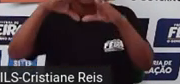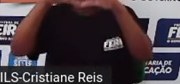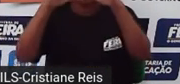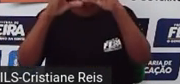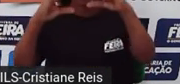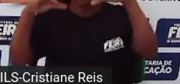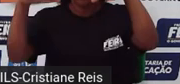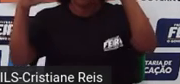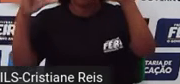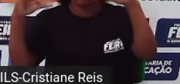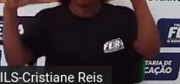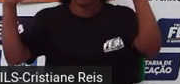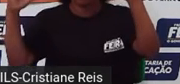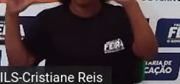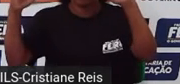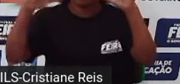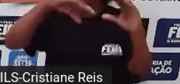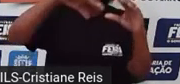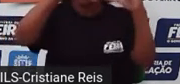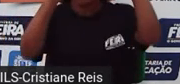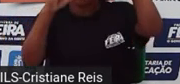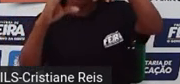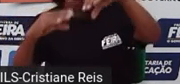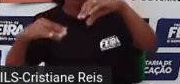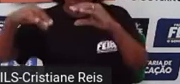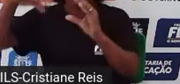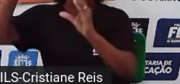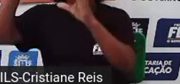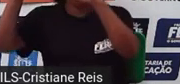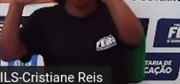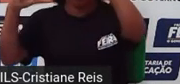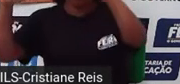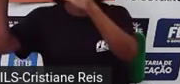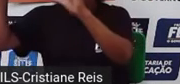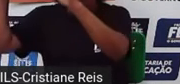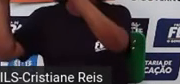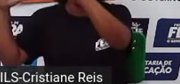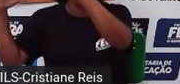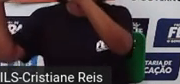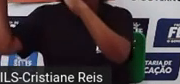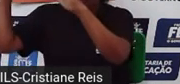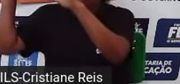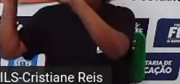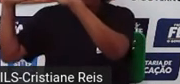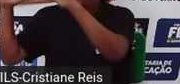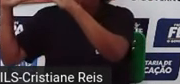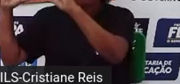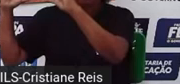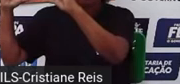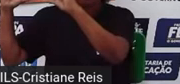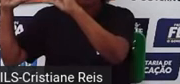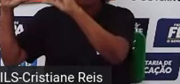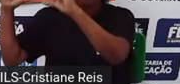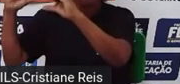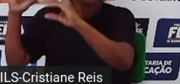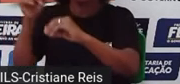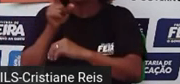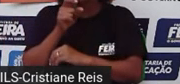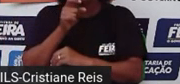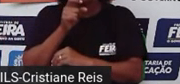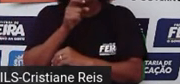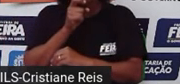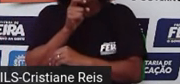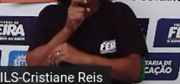aqui mas ela não vai trazer chuva então eu tenho essas duas estações o verão é chuvoso